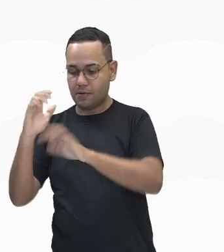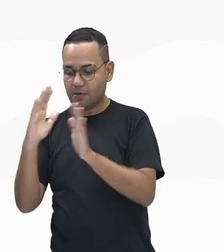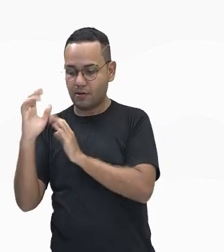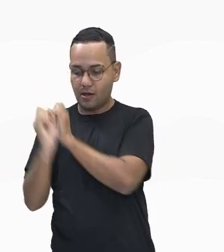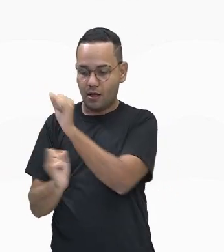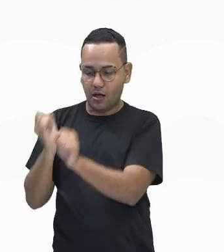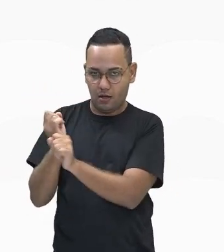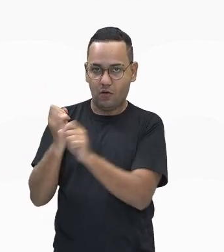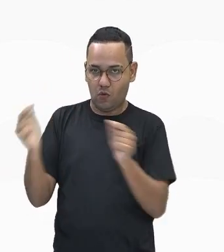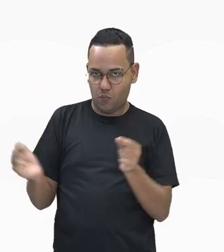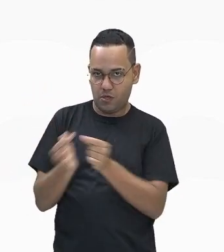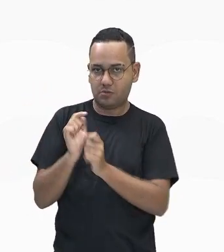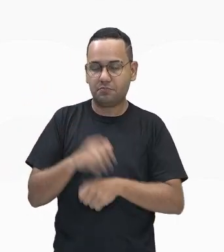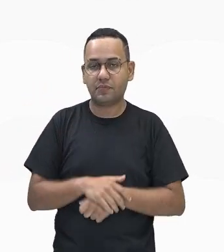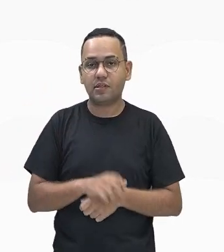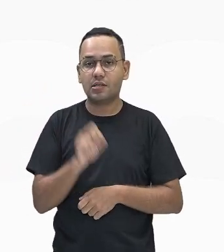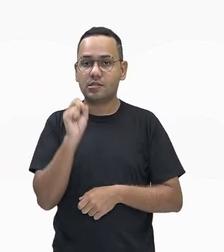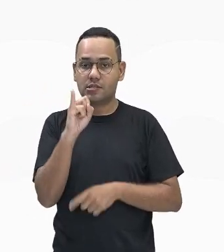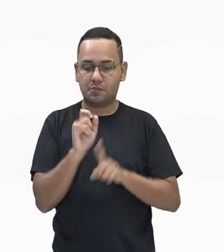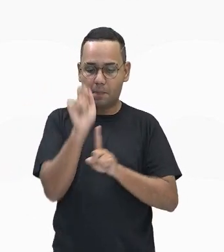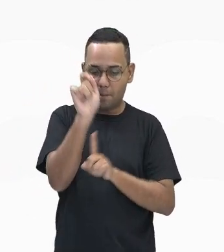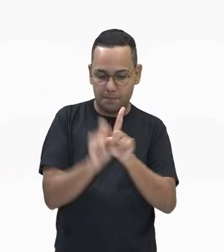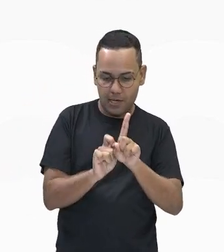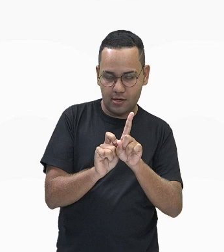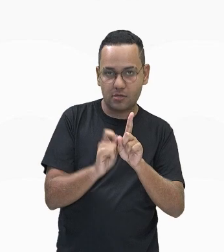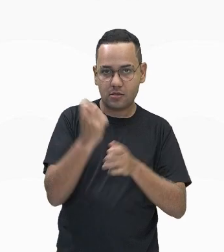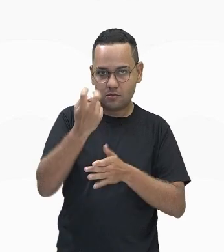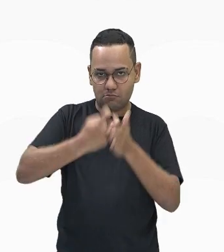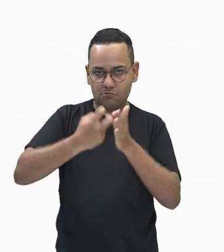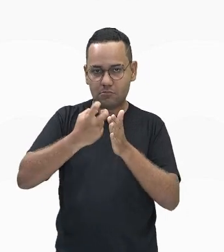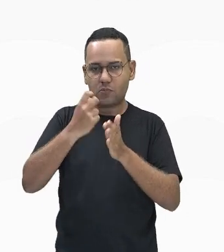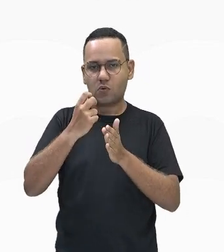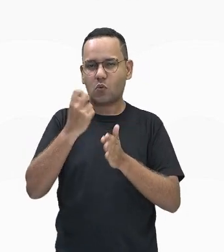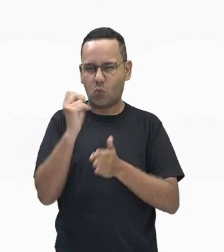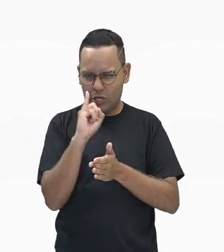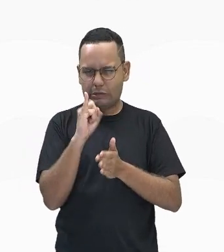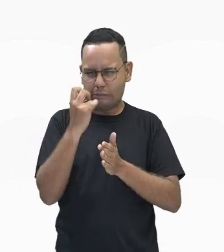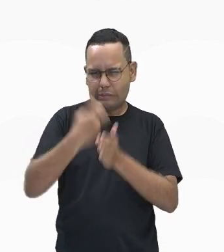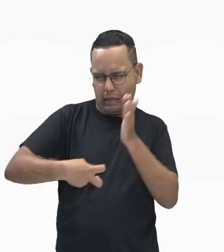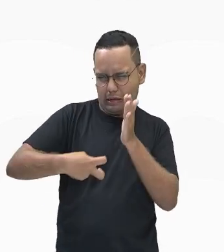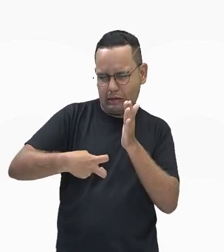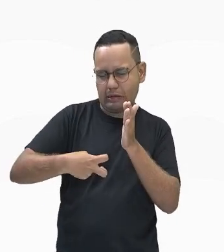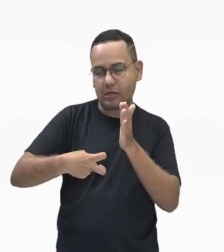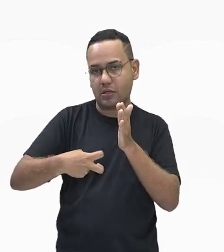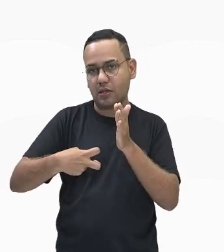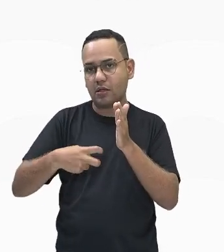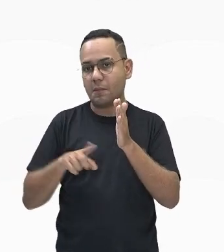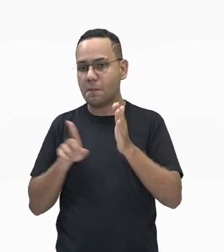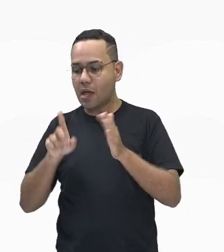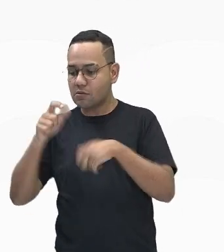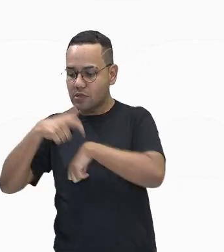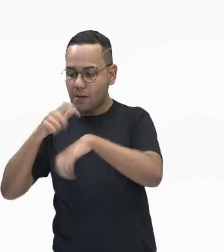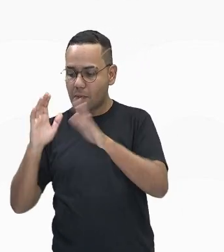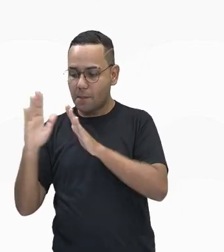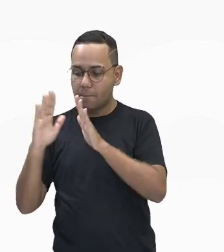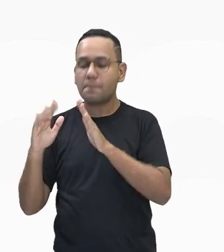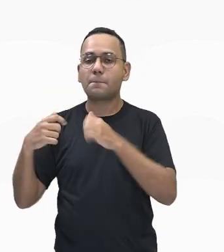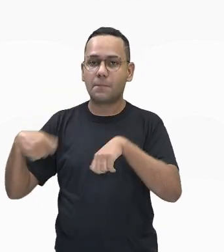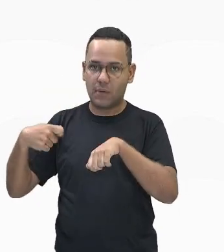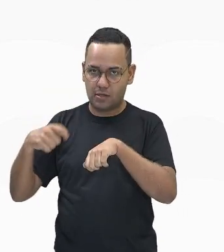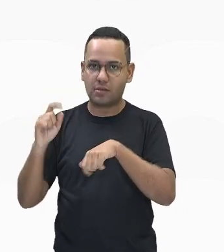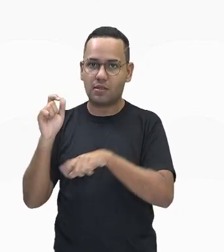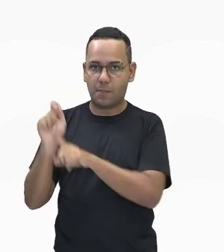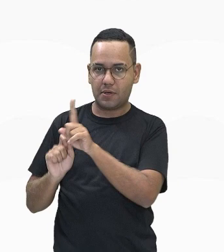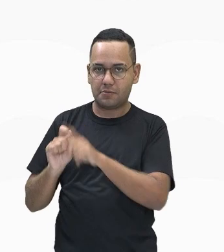se o nosso tempo for mês, então a nossa taxa de juros tem que estar com uma porcentagem também aplicada